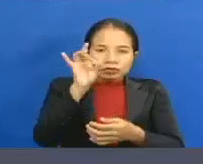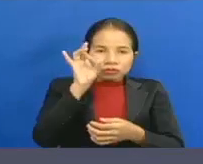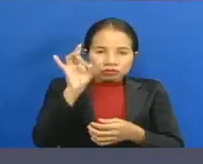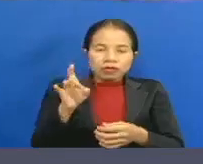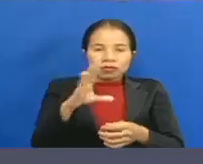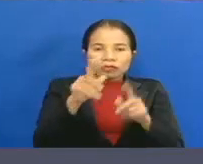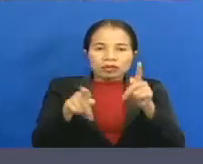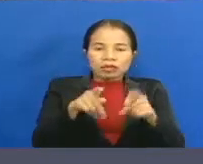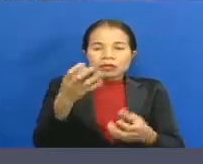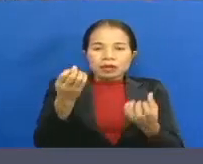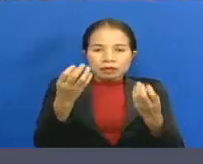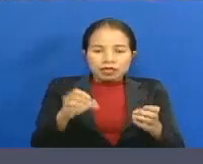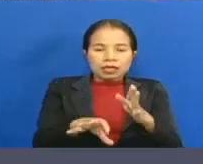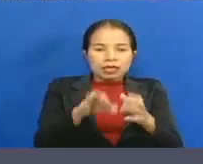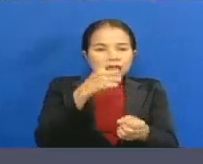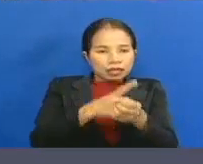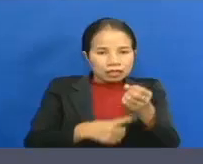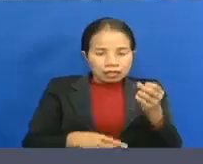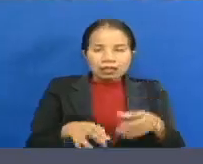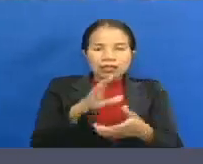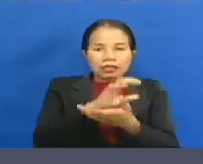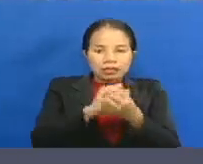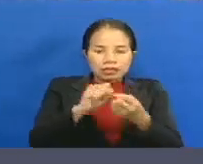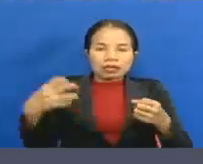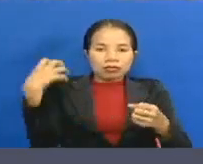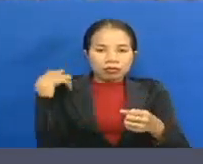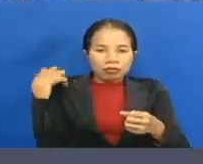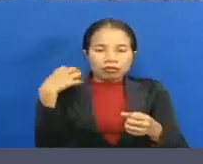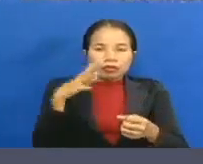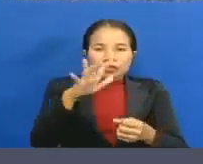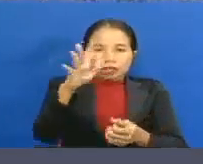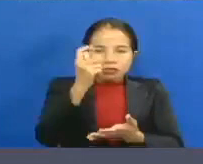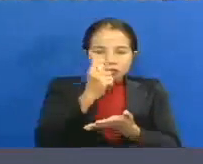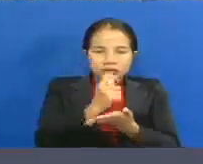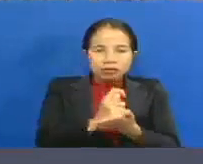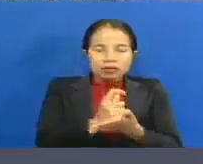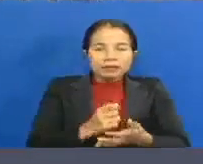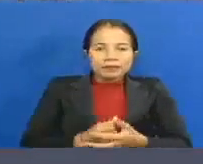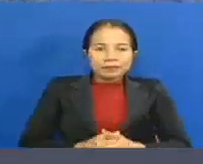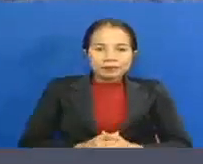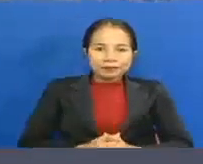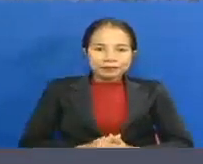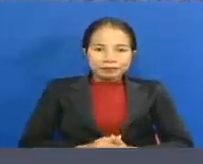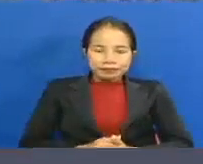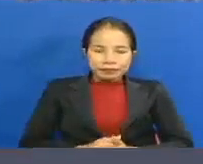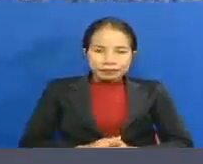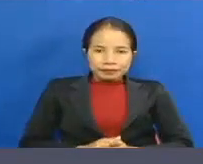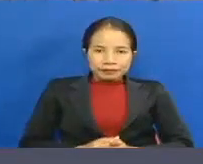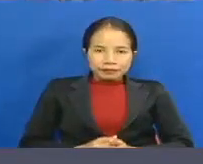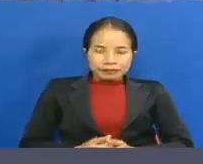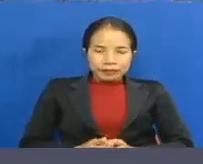no ema rihun barihun maketan kane no estraga edifício rihun lima resing Nuno Moraes, Alexandre dos